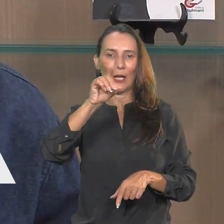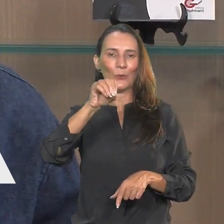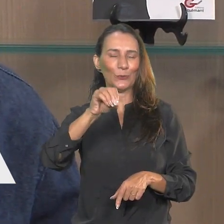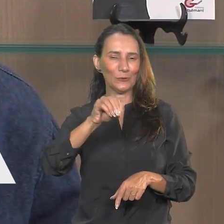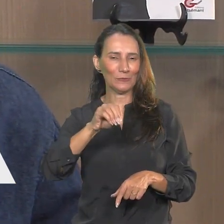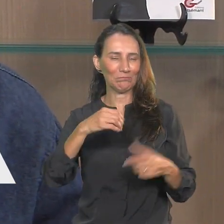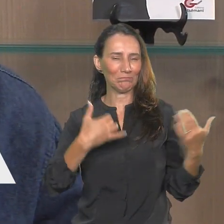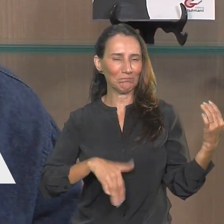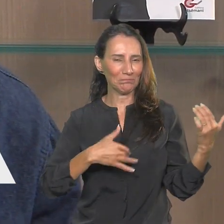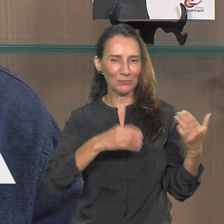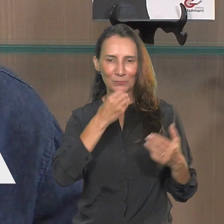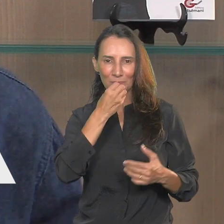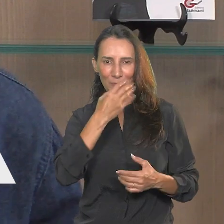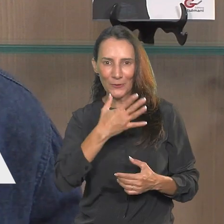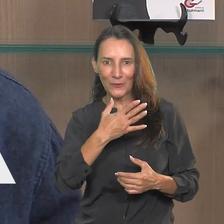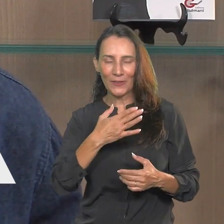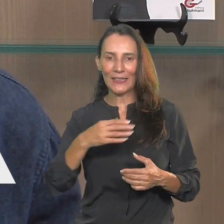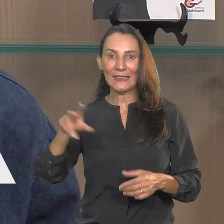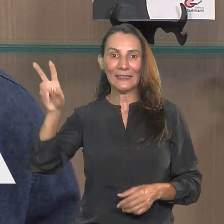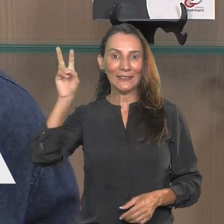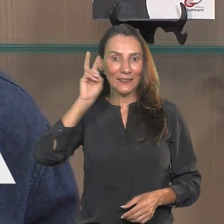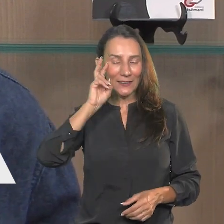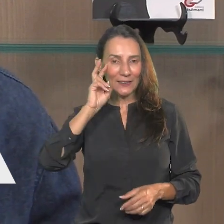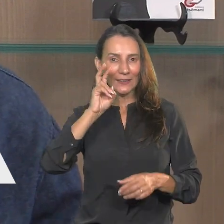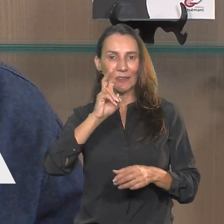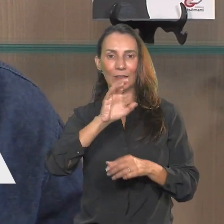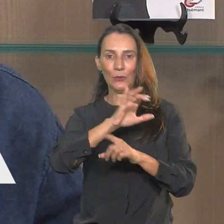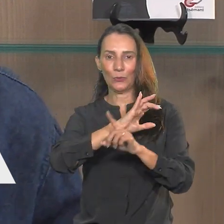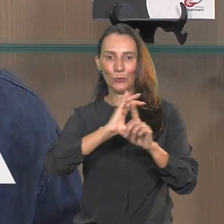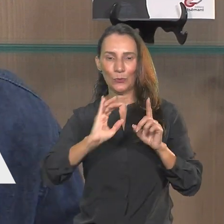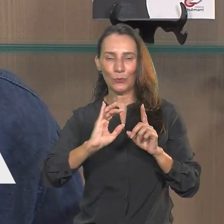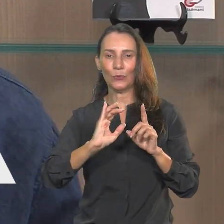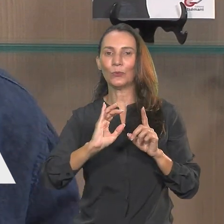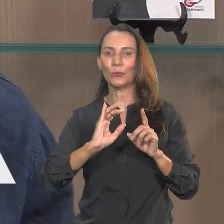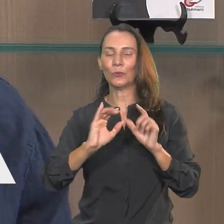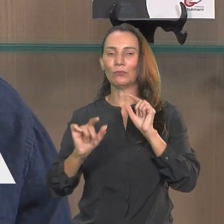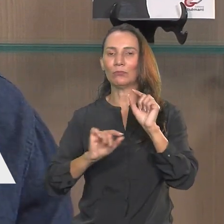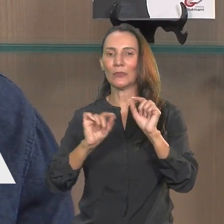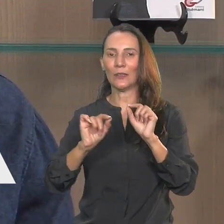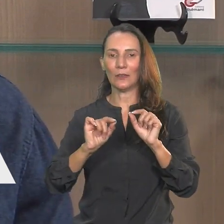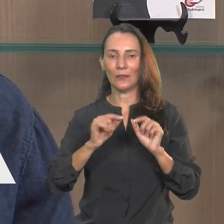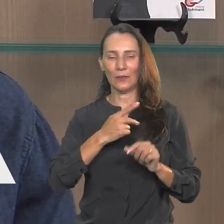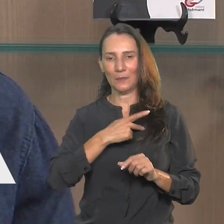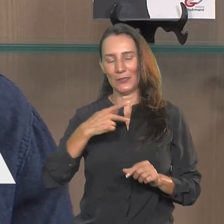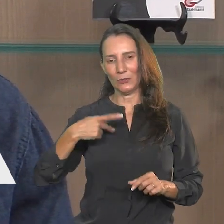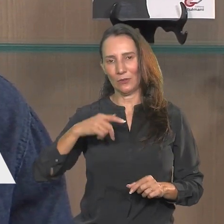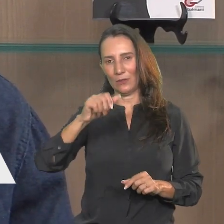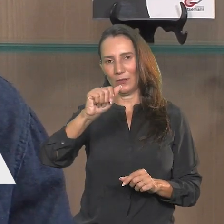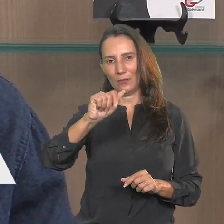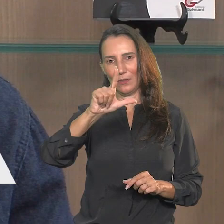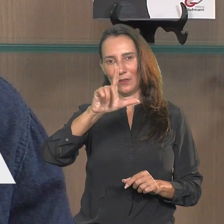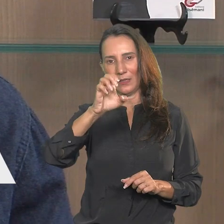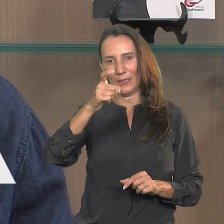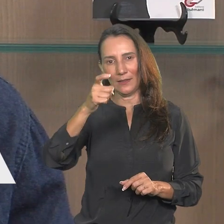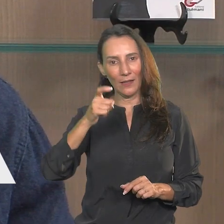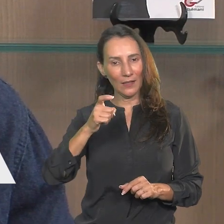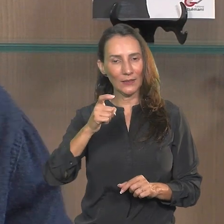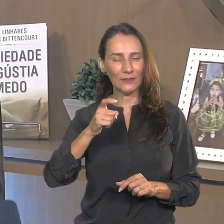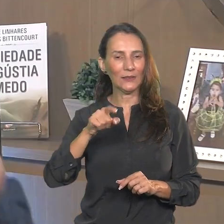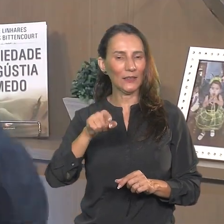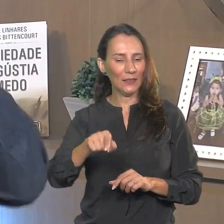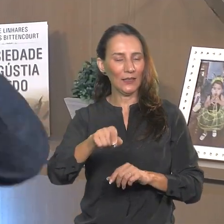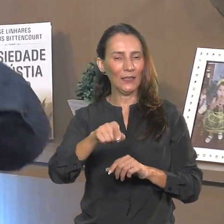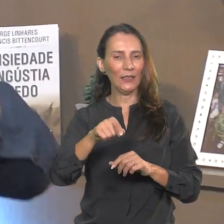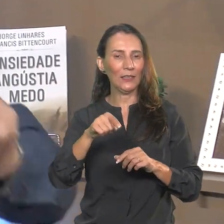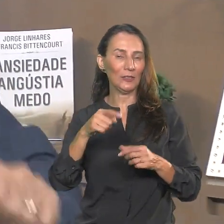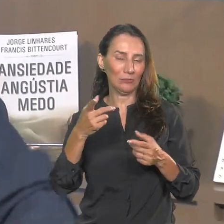quinta-feira nós temos o Alexander, também o Dr. Francis, uma ministração sobre cura da alma,